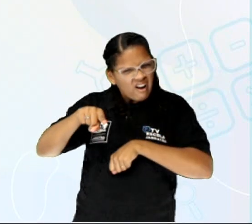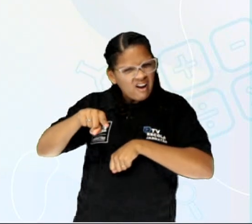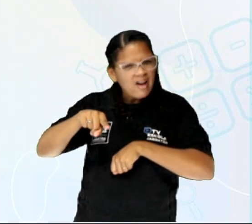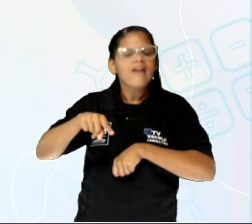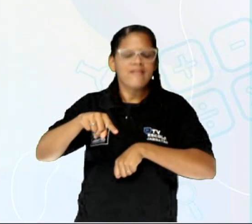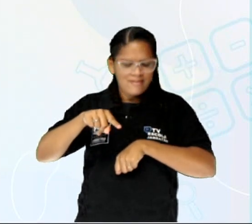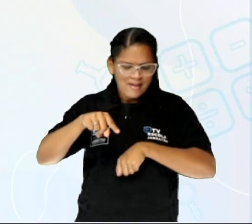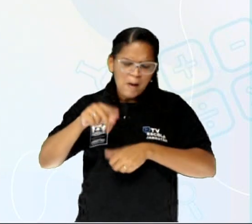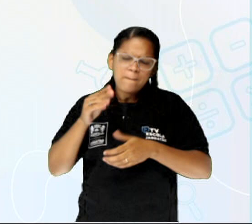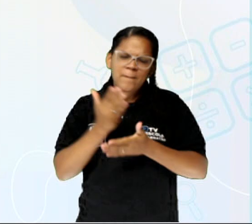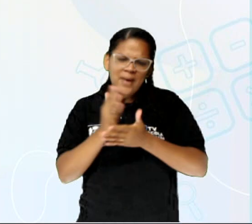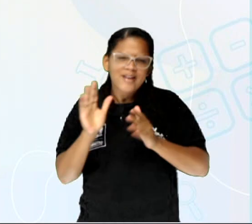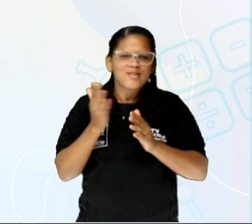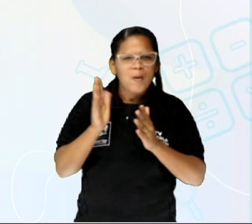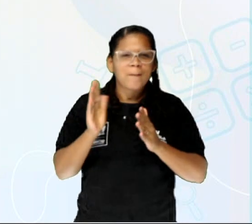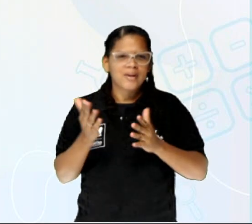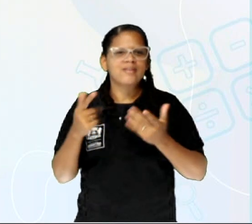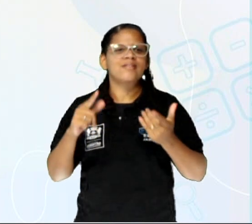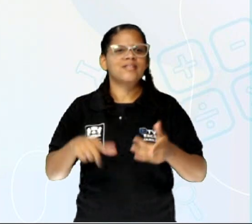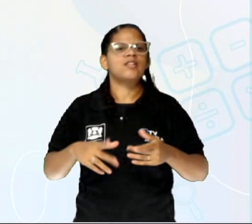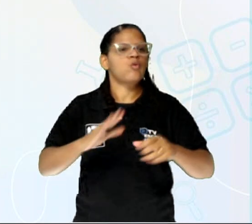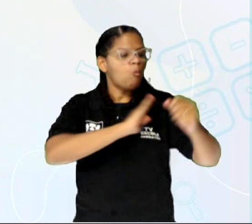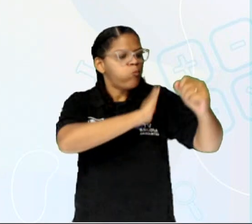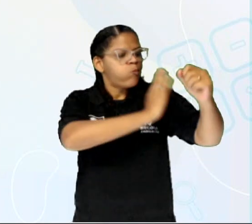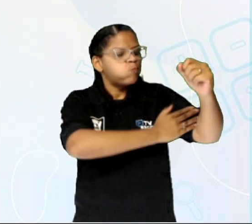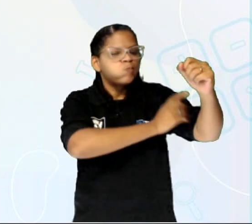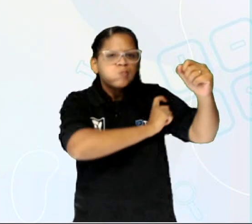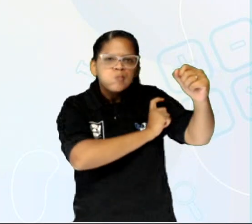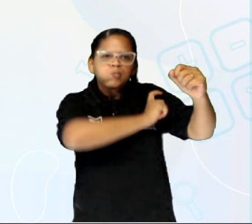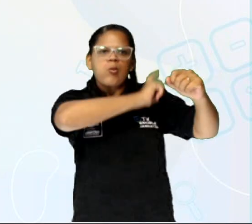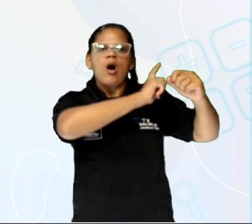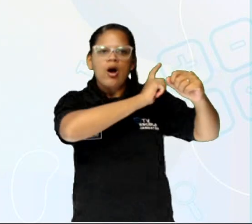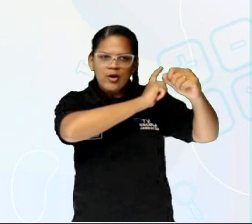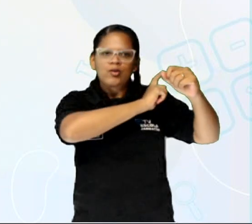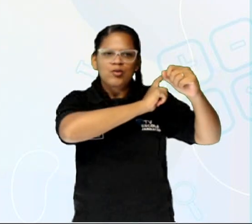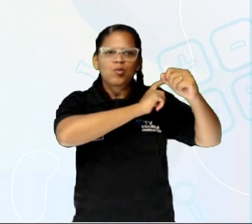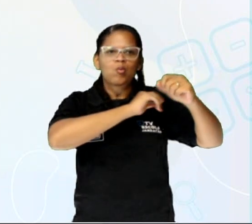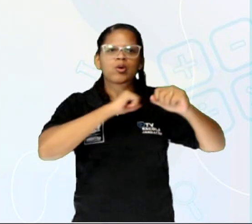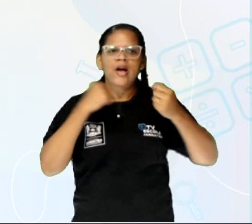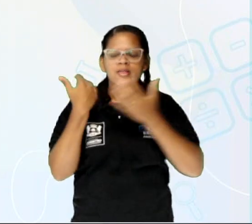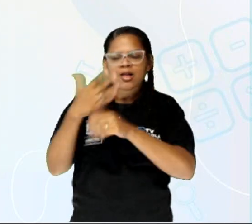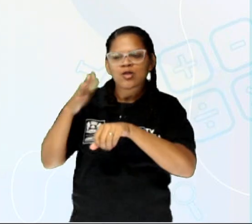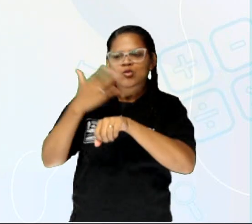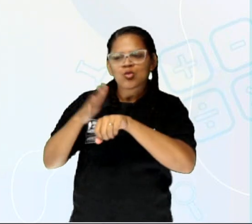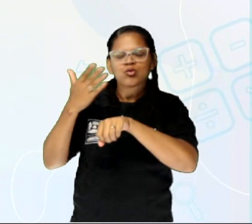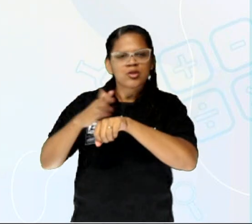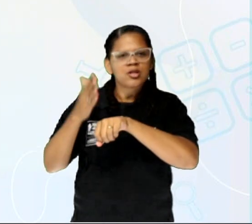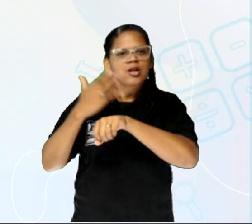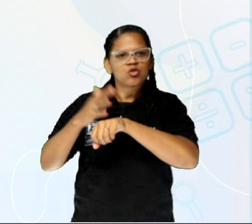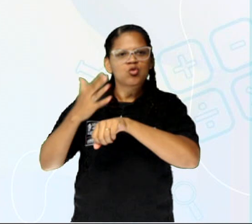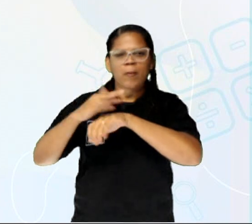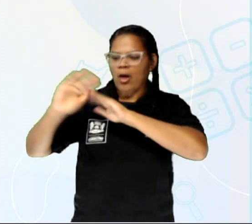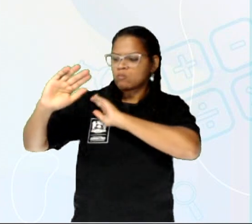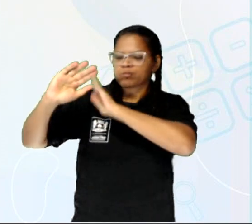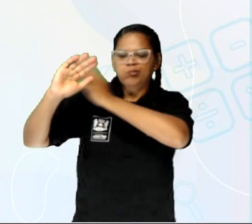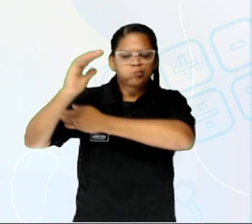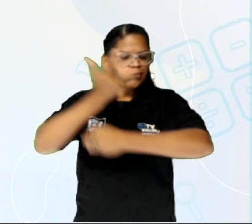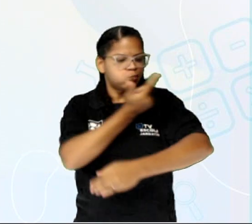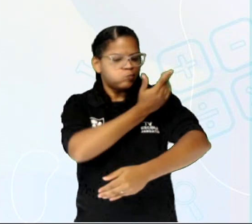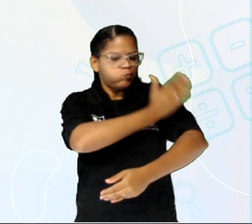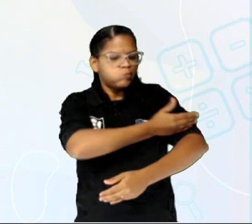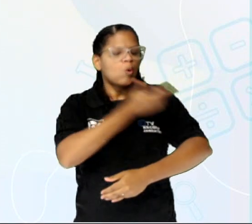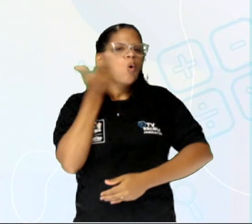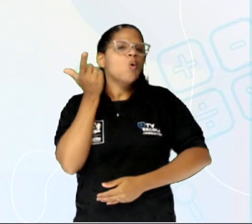funcional faz. É esse ganho de massa muscular, essa sobrecarga que é dado no treino para ganhar essa massa muscular que a gente